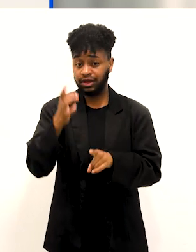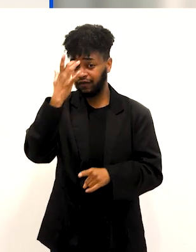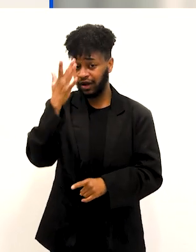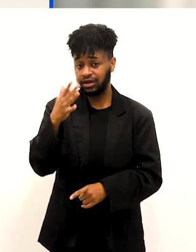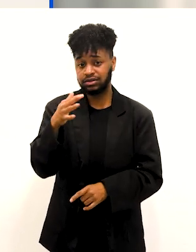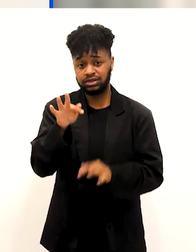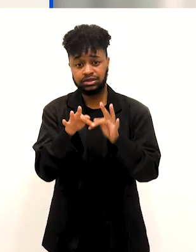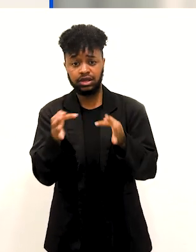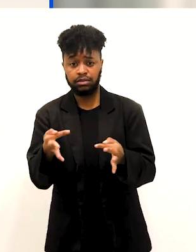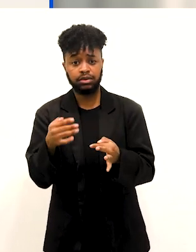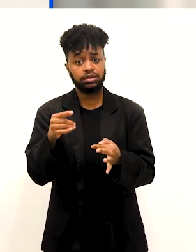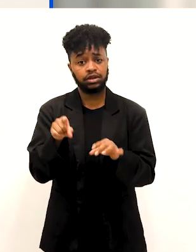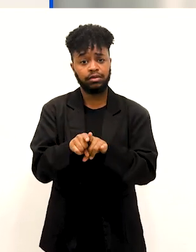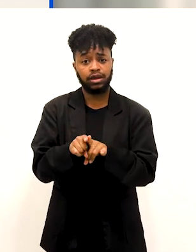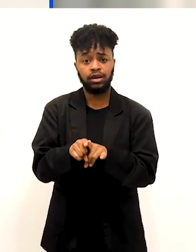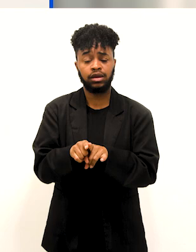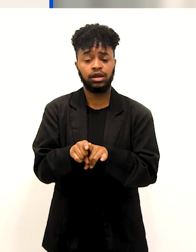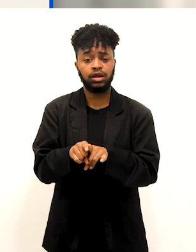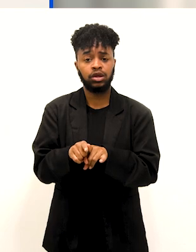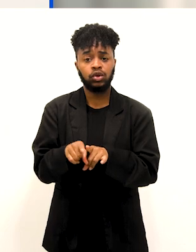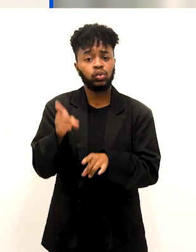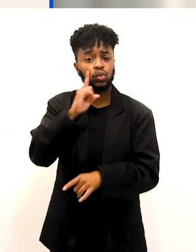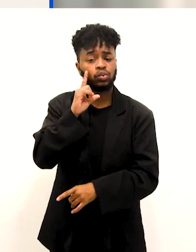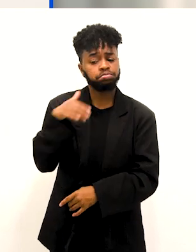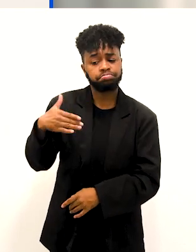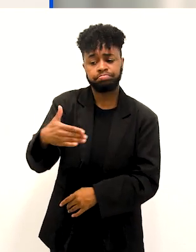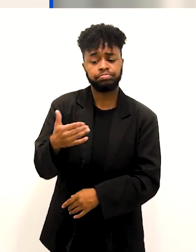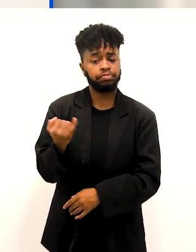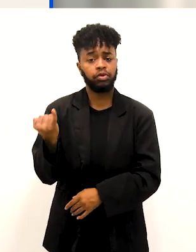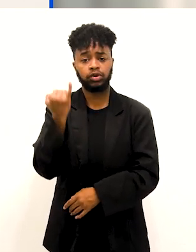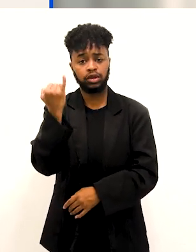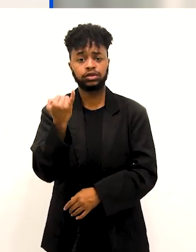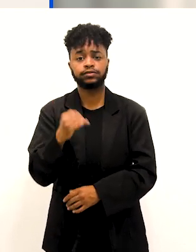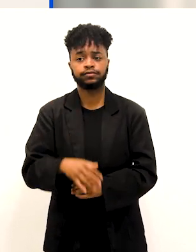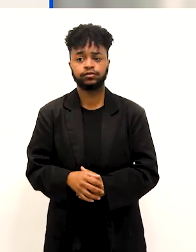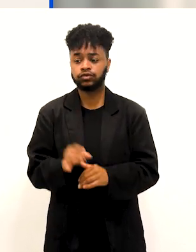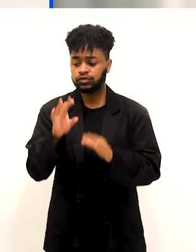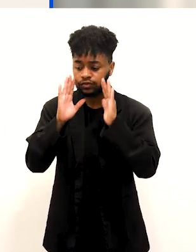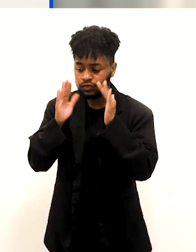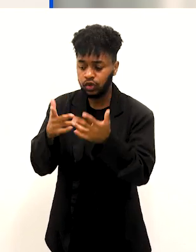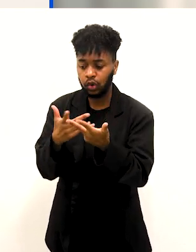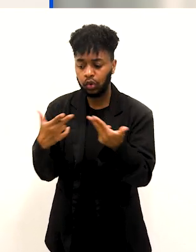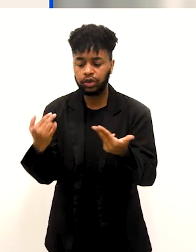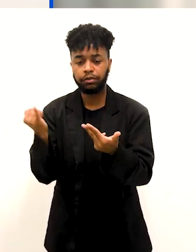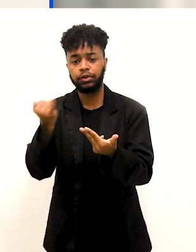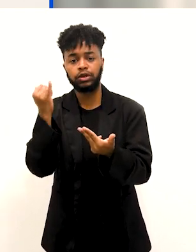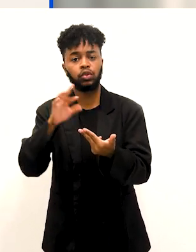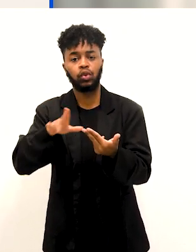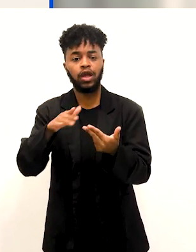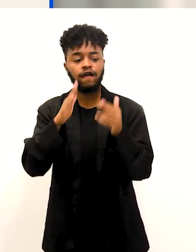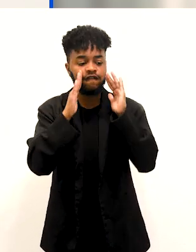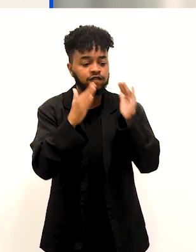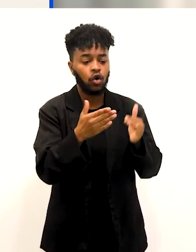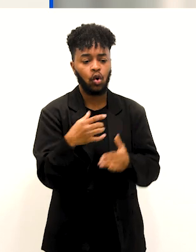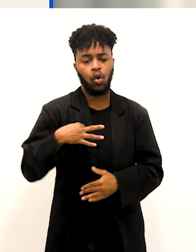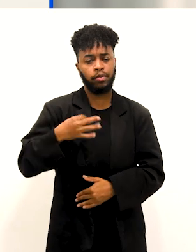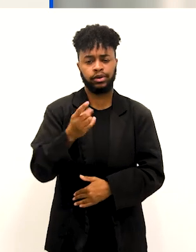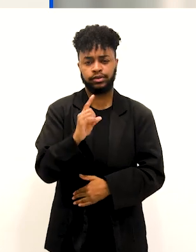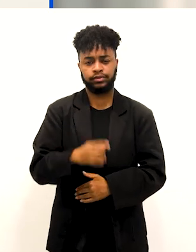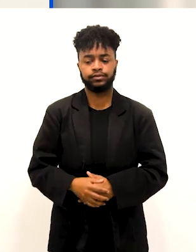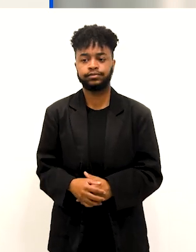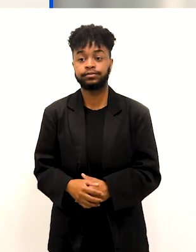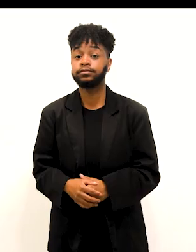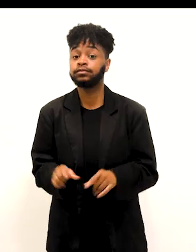simples e mais prático o dia a dia, né? A gente tem que usar o tempo da gente para aquilo que realmente importa, e não para ficar Isso. cuidando de roupa. A gente tem que cuidar daquilo que realmente é